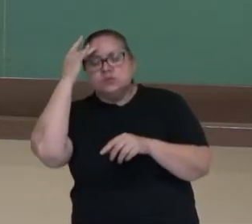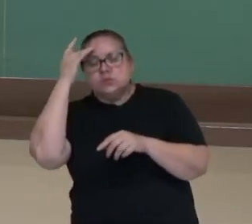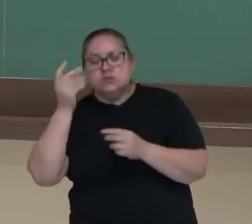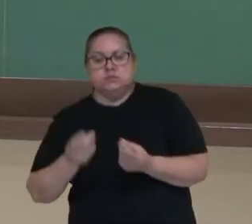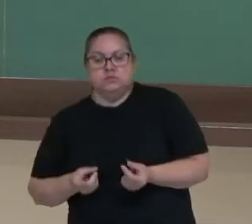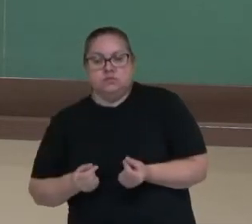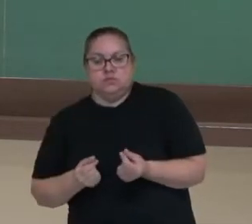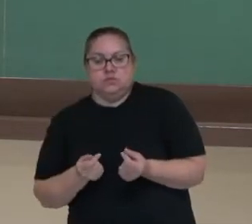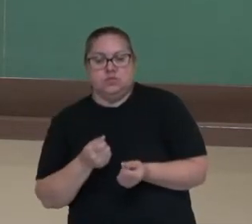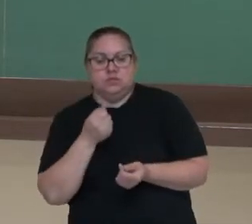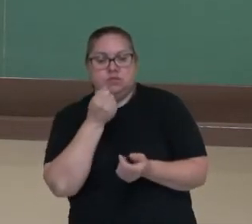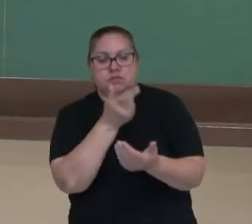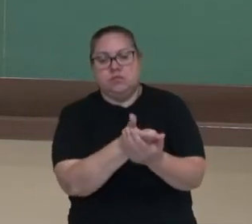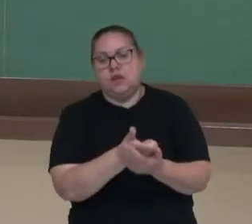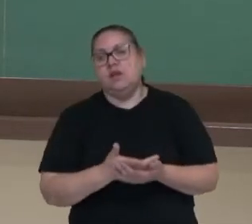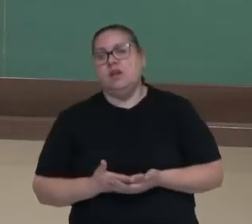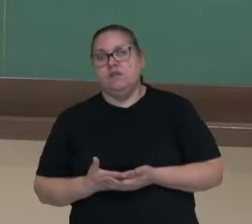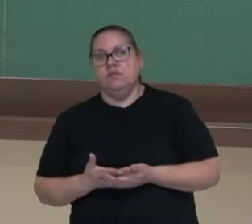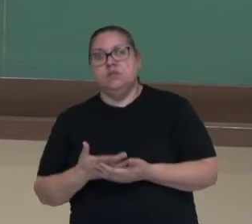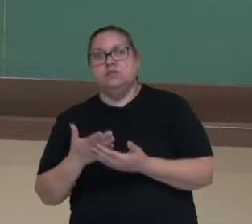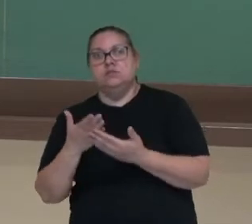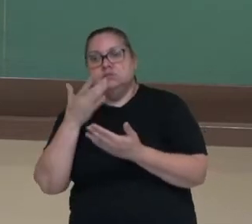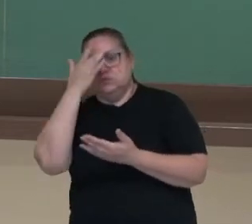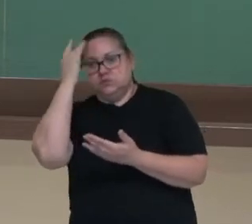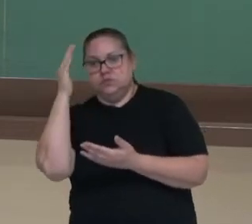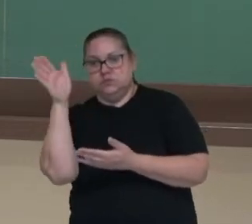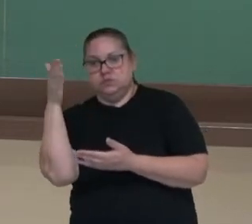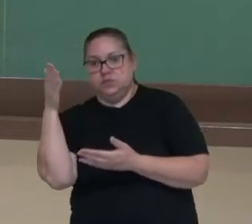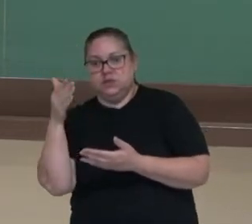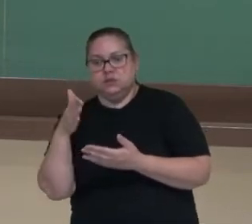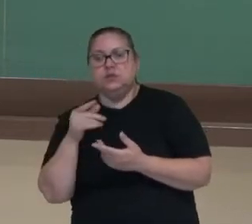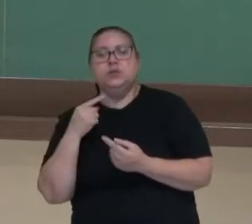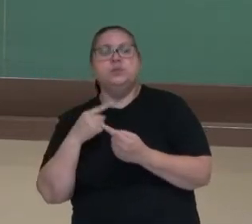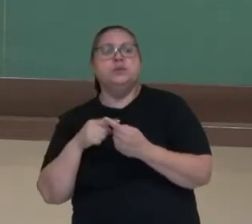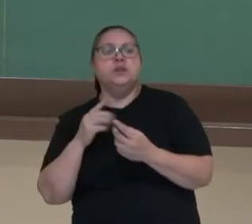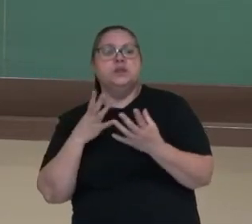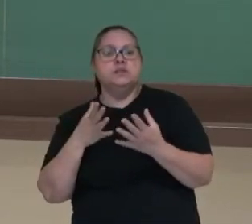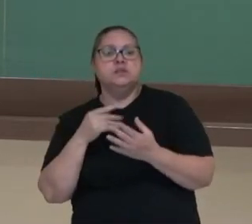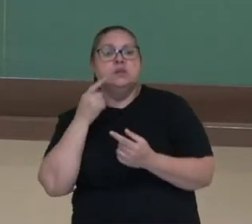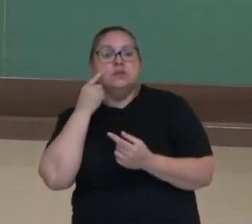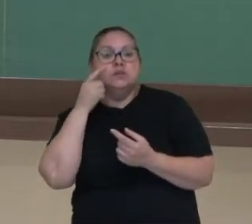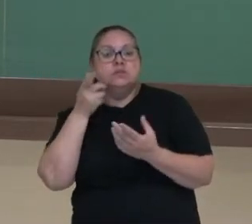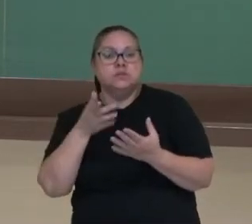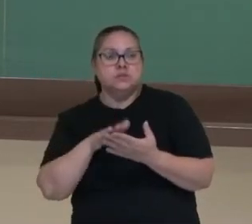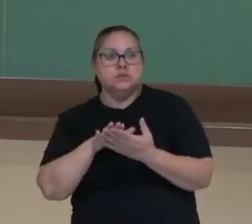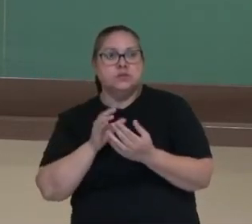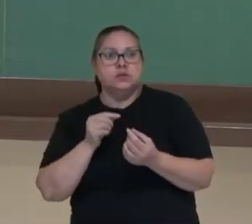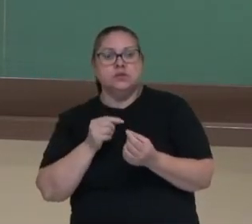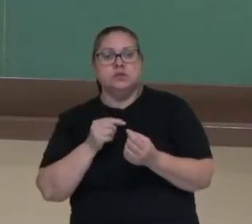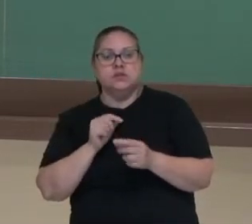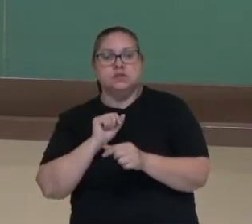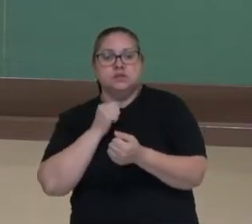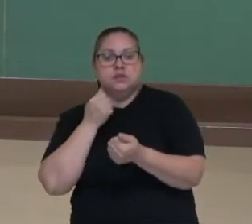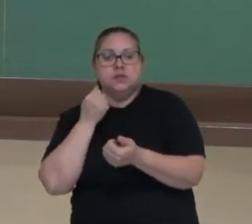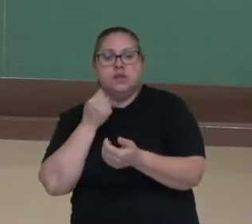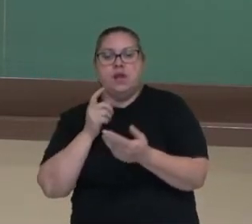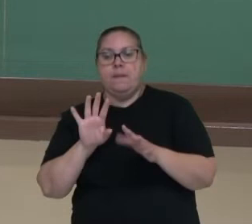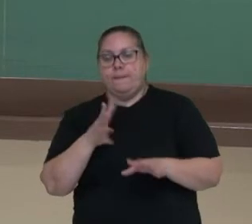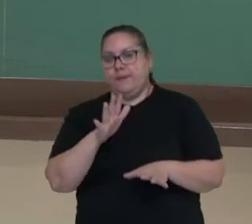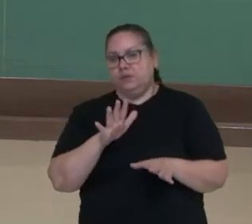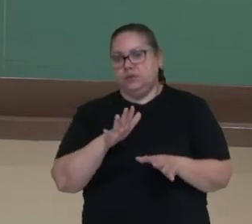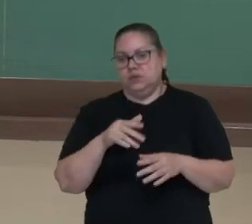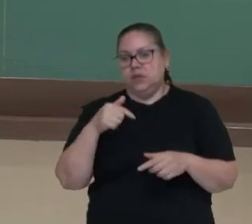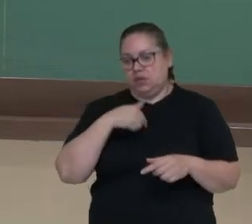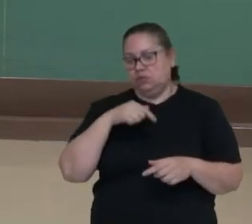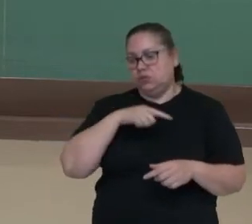financiavam as expedições dos bandeirantes e por quais interesses? Antes, né, de começar aqui, essas expedições de contrato eram mais ou menos assim. Eu